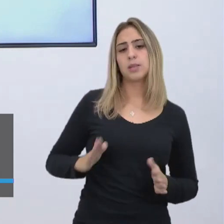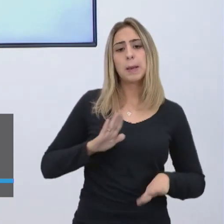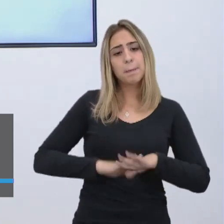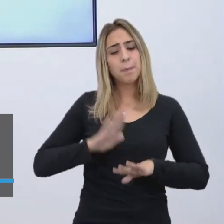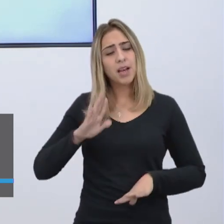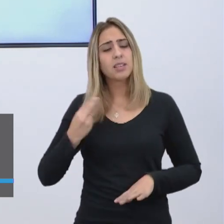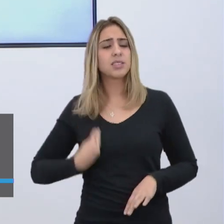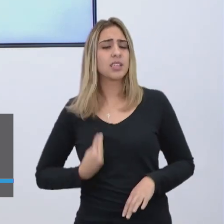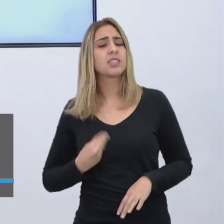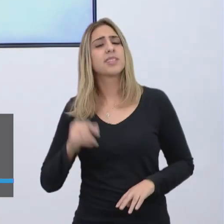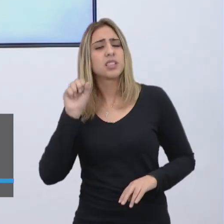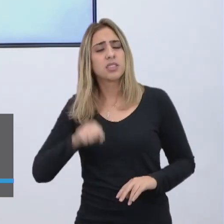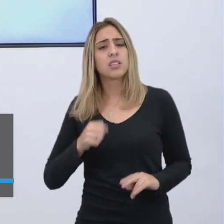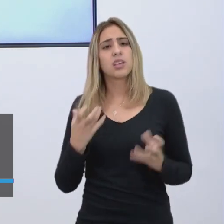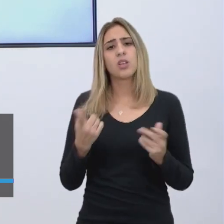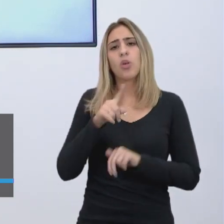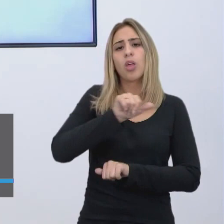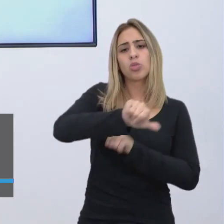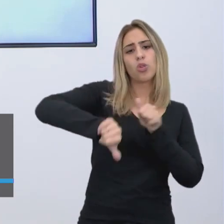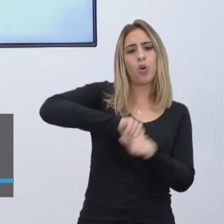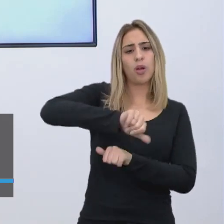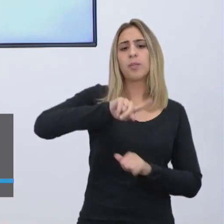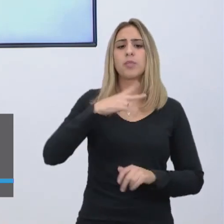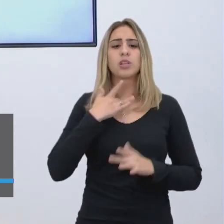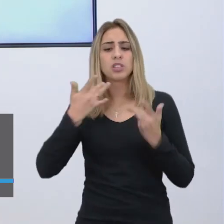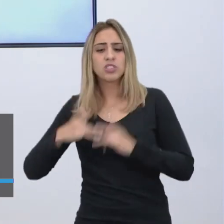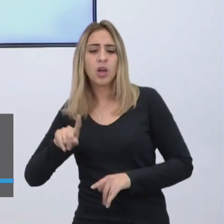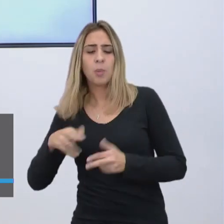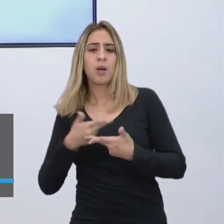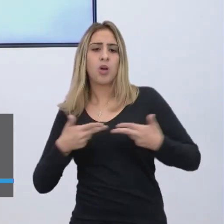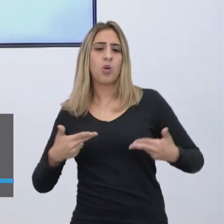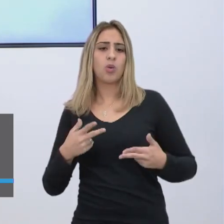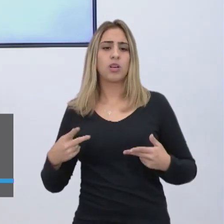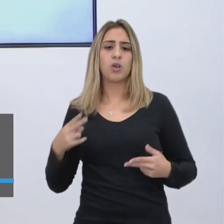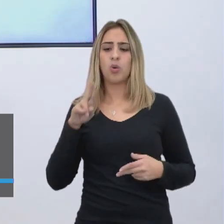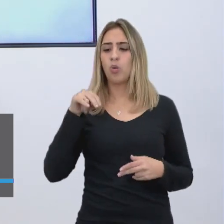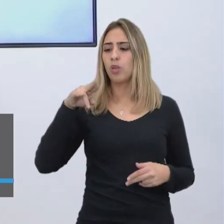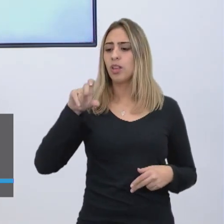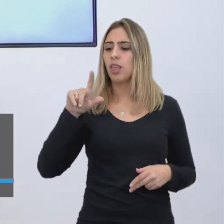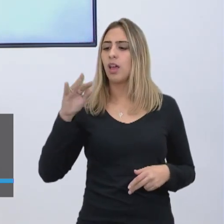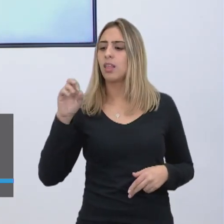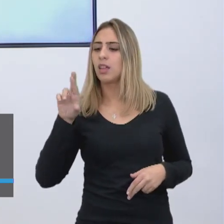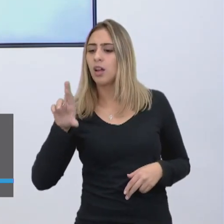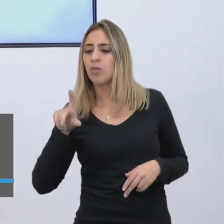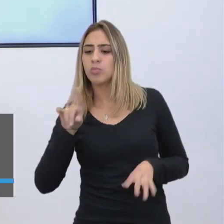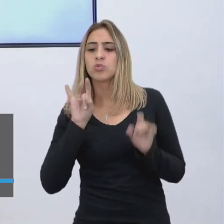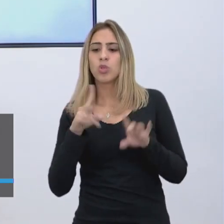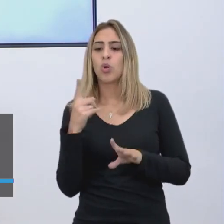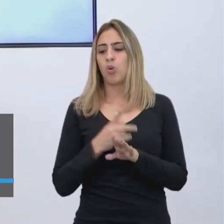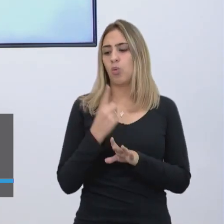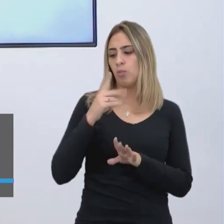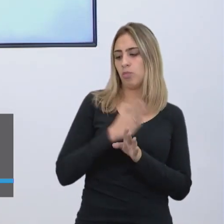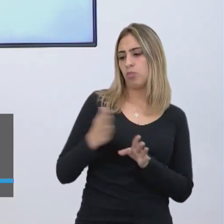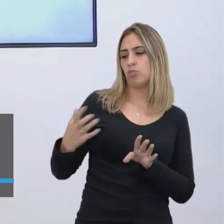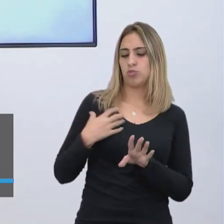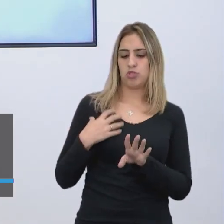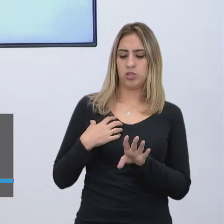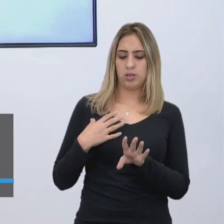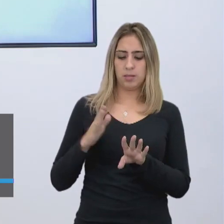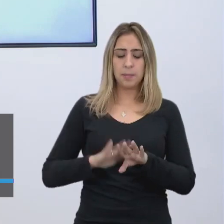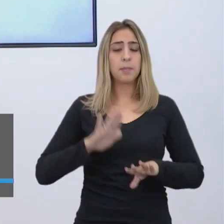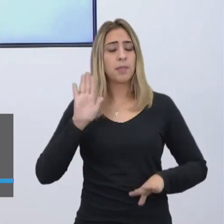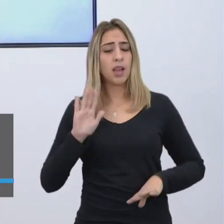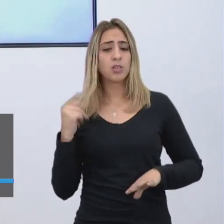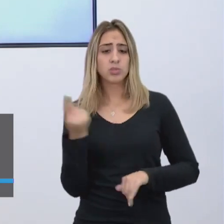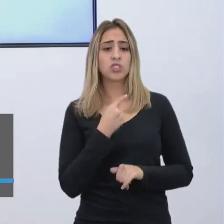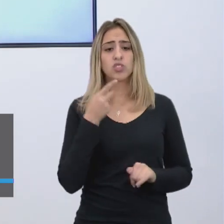Mas existe, querendo ou não, essa troca. A gente não pode achar que é uma coisa unilateral, que vai só de uma via. Mas,